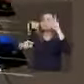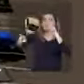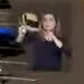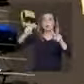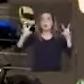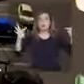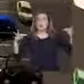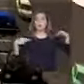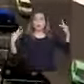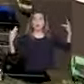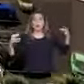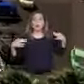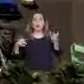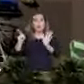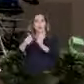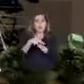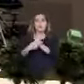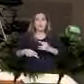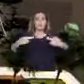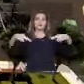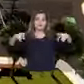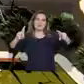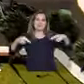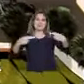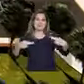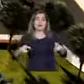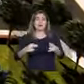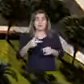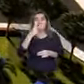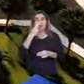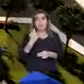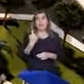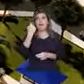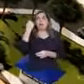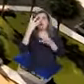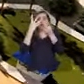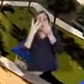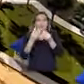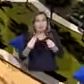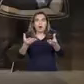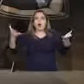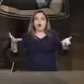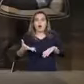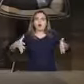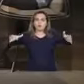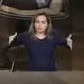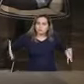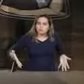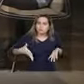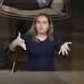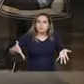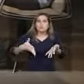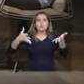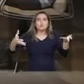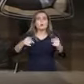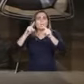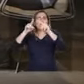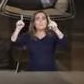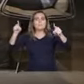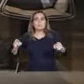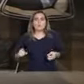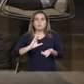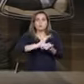potencial turístico da Ridinha, que está adormecido. Projeto que nós temos, que representa um investimento